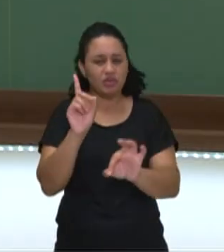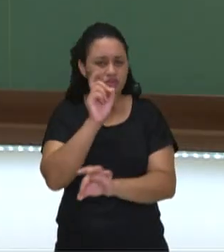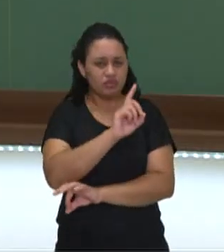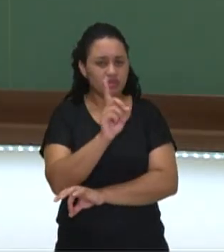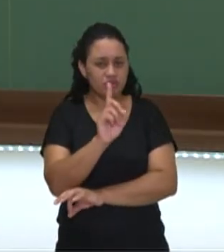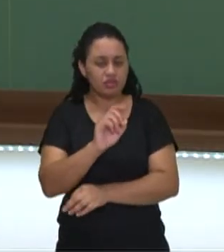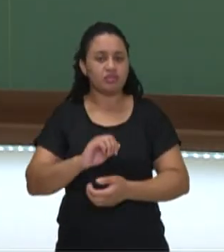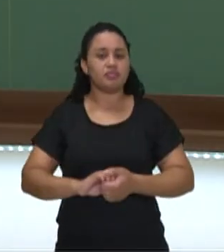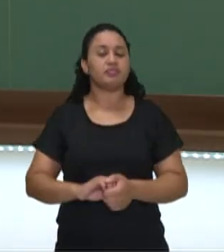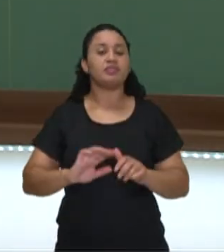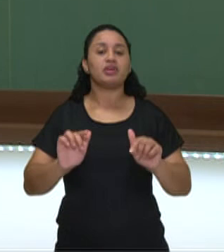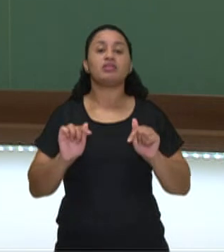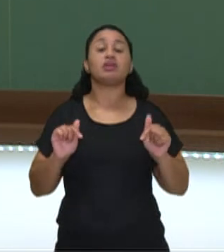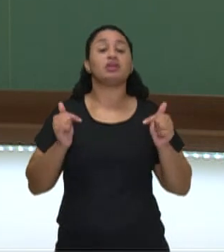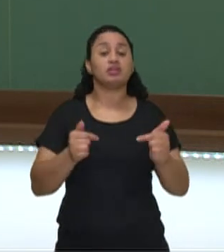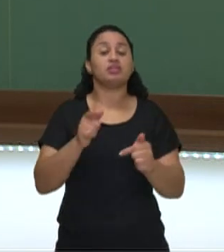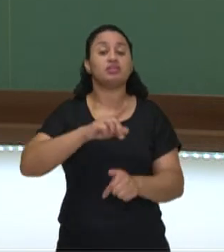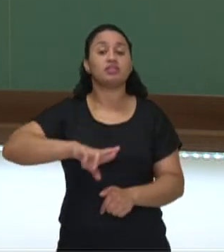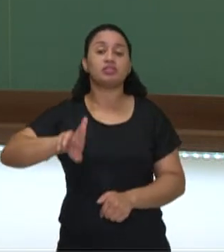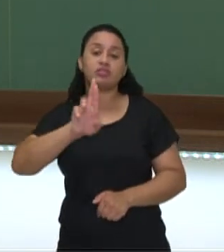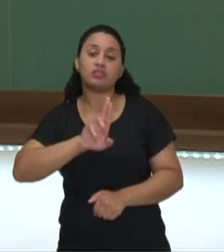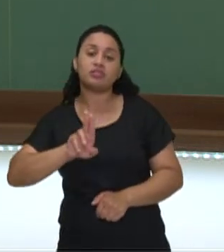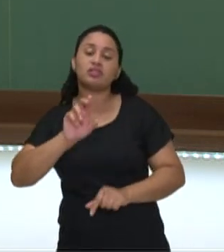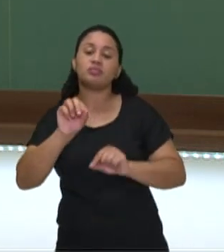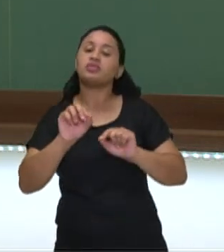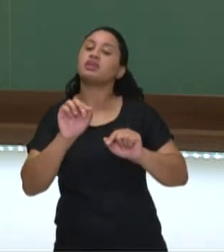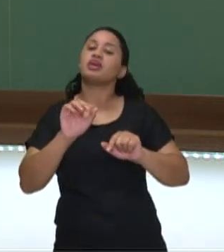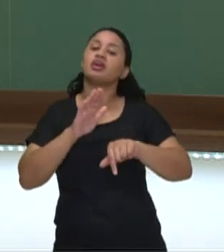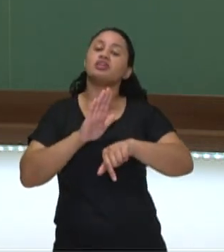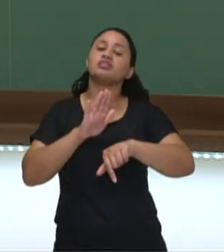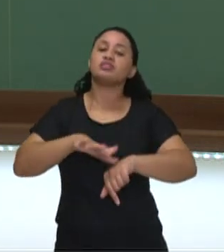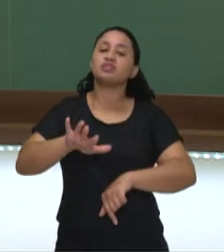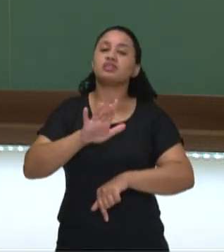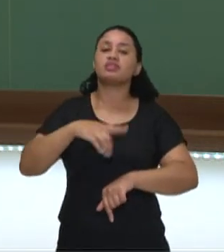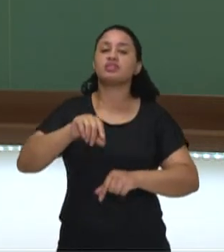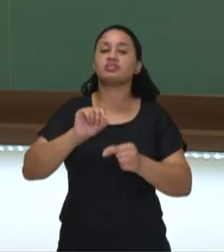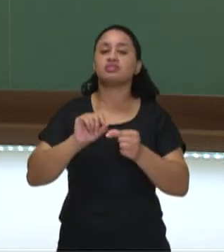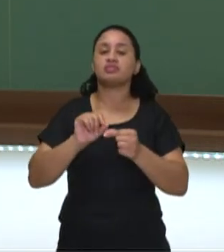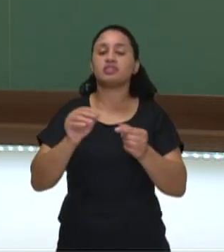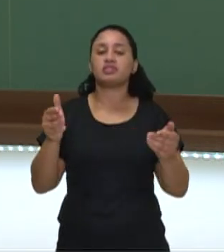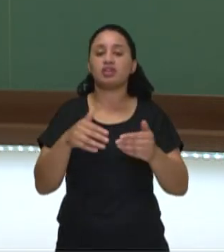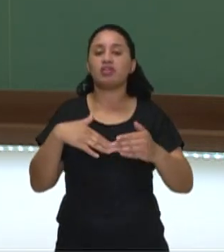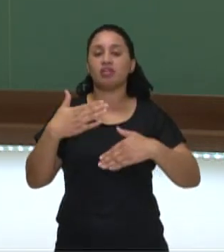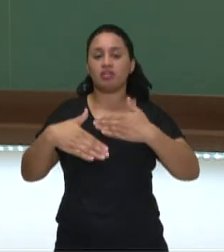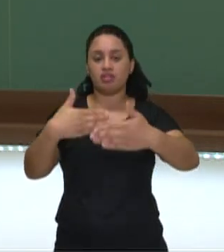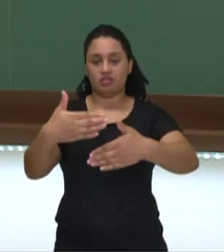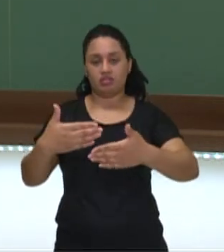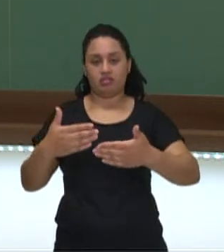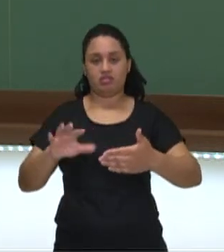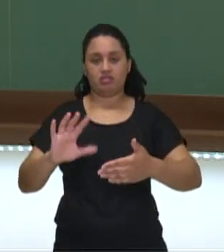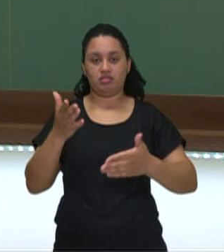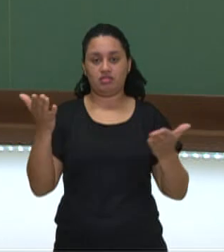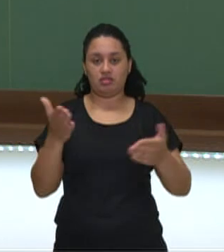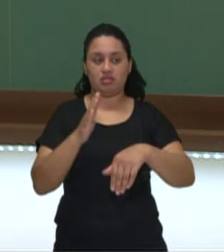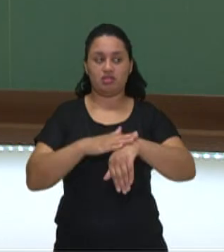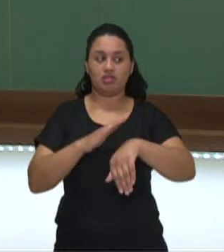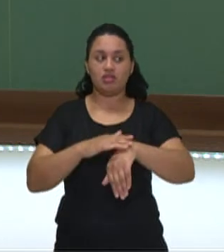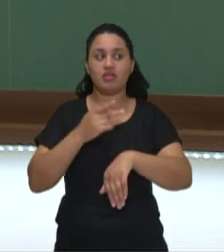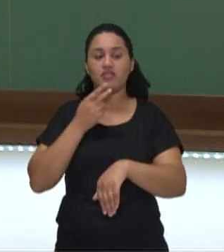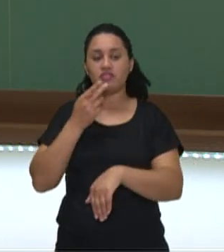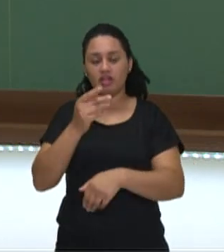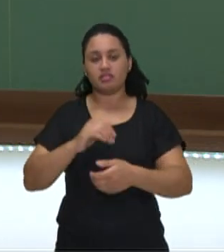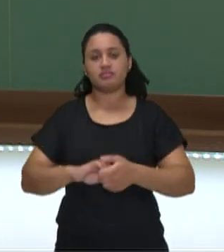complicado. Então, ações que a gente utiliza para se referir a situações que estão em progresso, que estão acontecendo no momento da